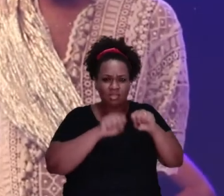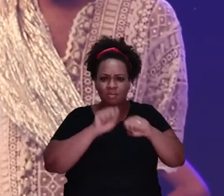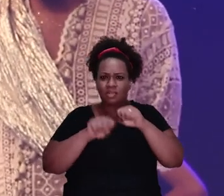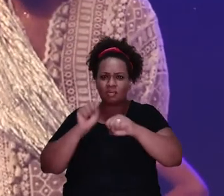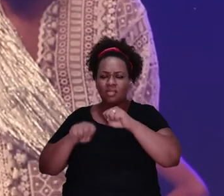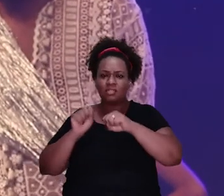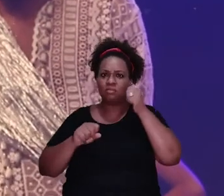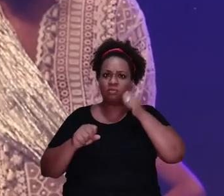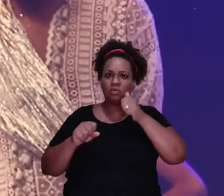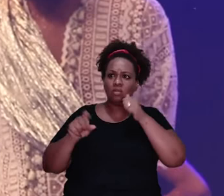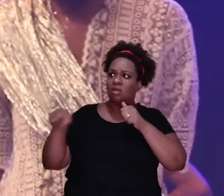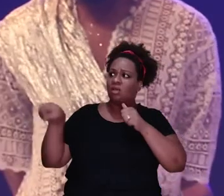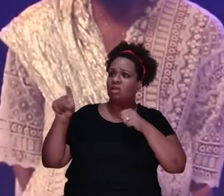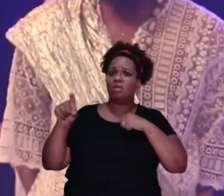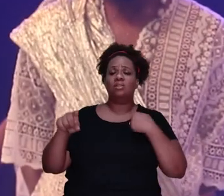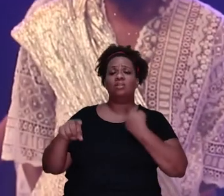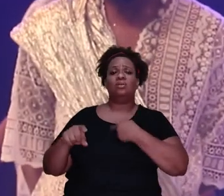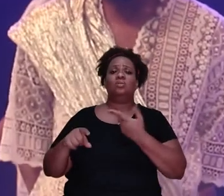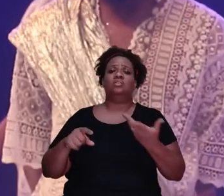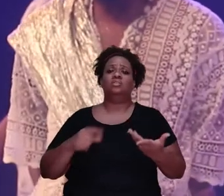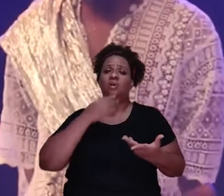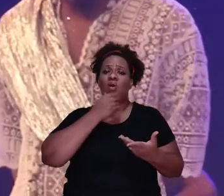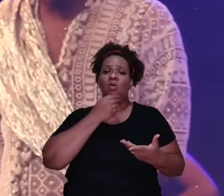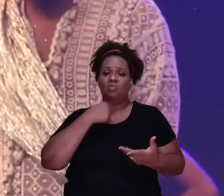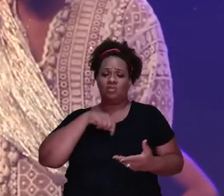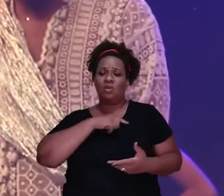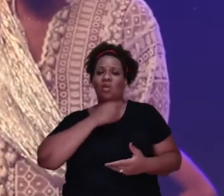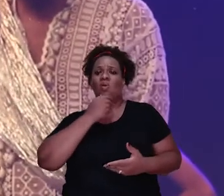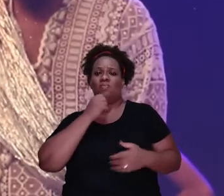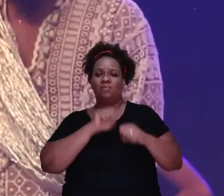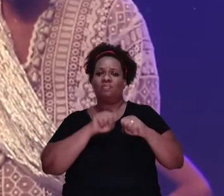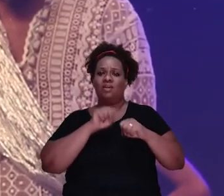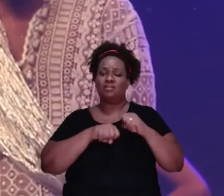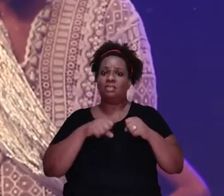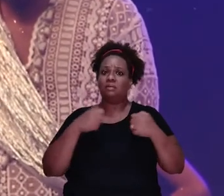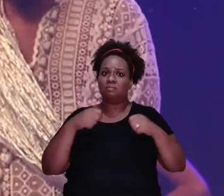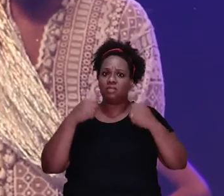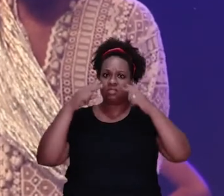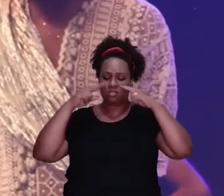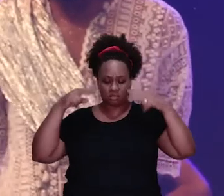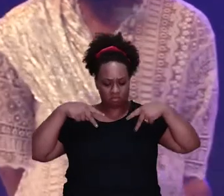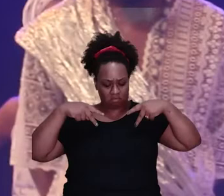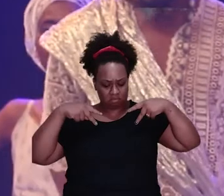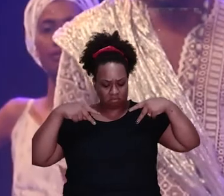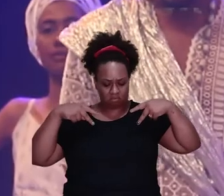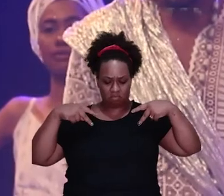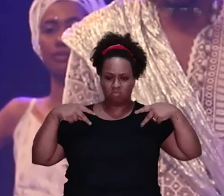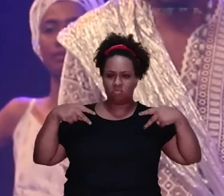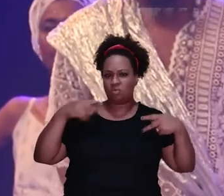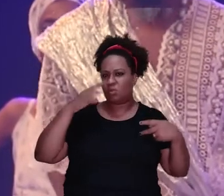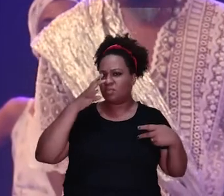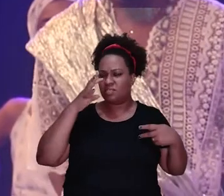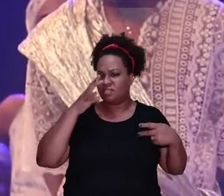país onde mais mata mulher e essas pessoas que mata essas mulheres somos nós os homens né Nós fomos os agressores Então a gente tem que olhar para